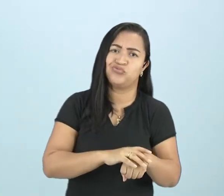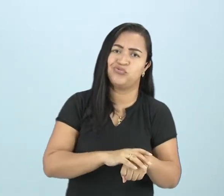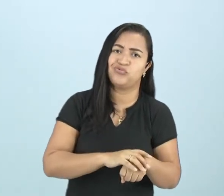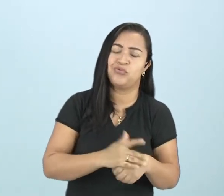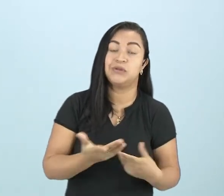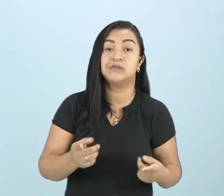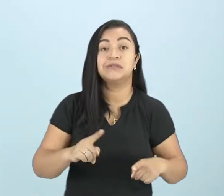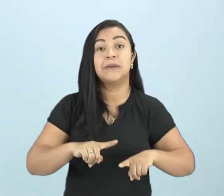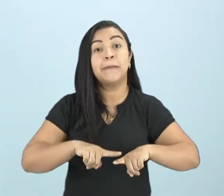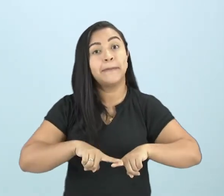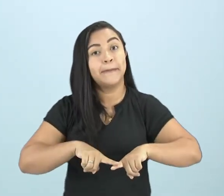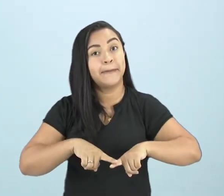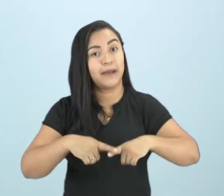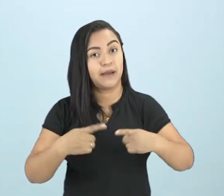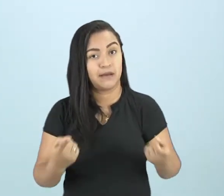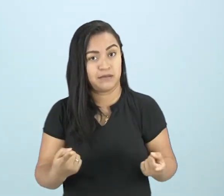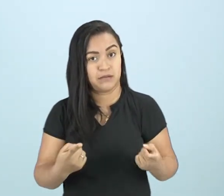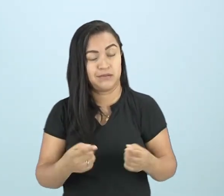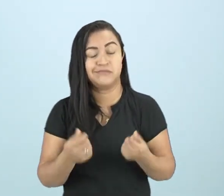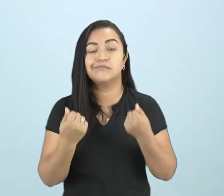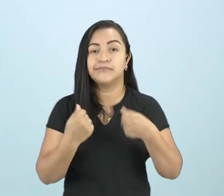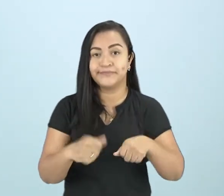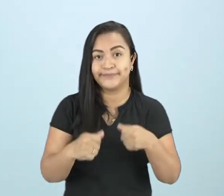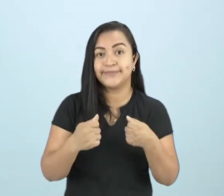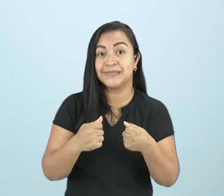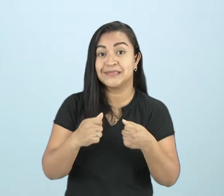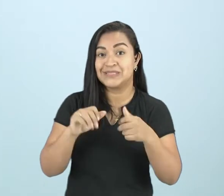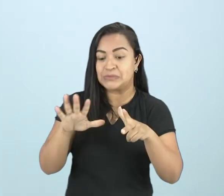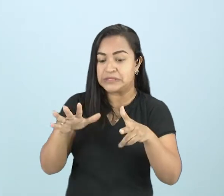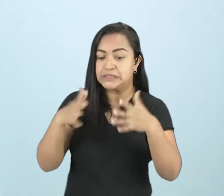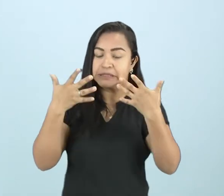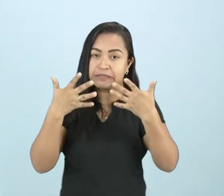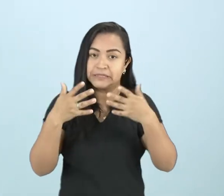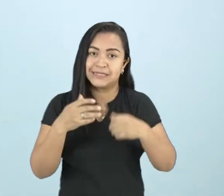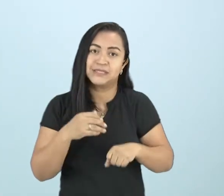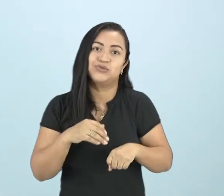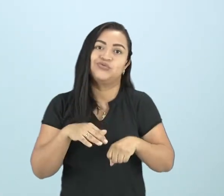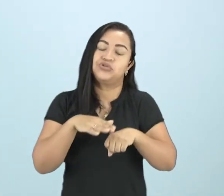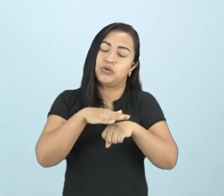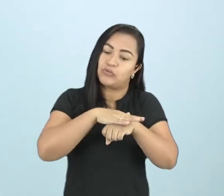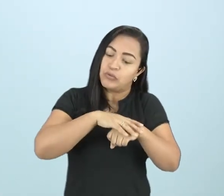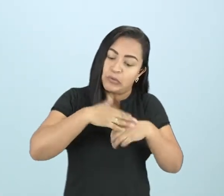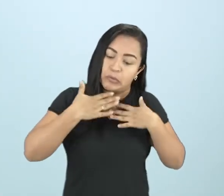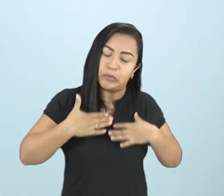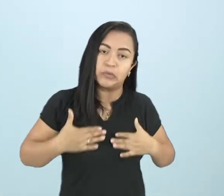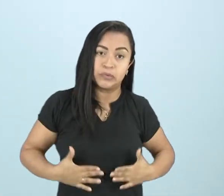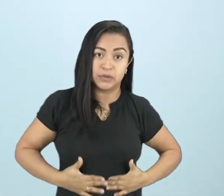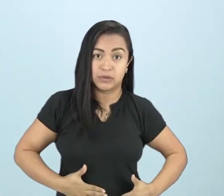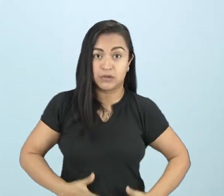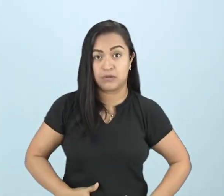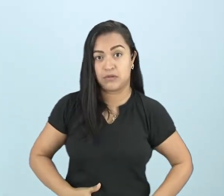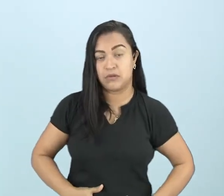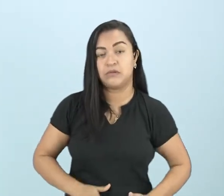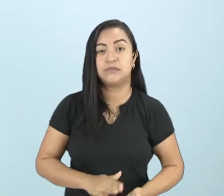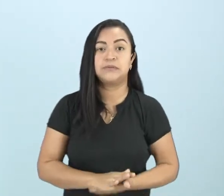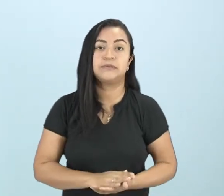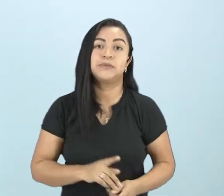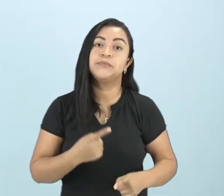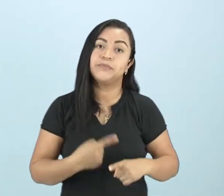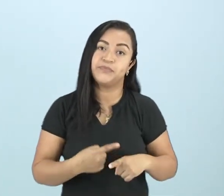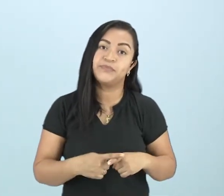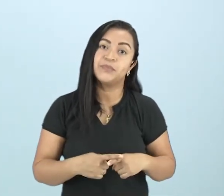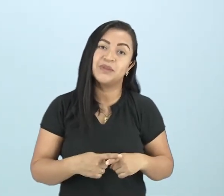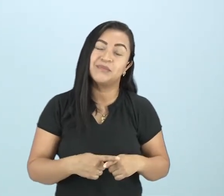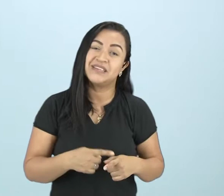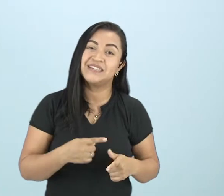podem gerar uma atenção, ter que o indivíduo cuidar, fazer um tratamento, ter certos cuidados, porque ele vai ter